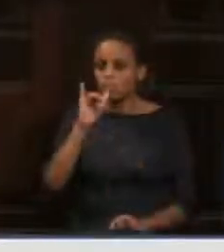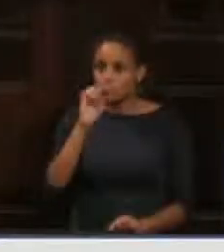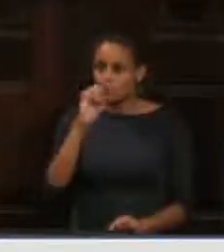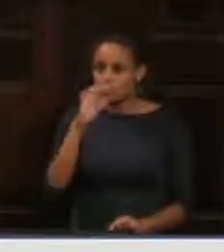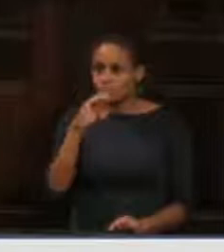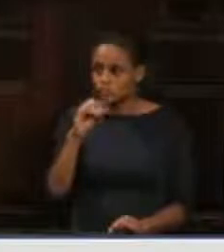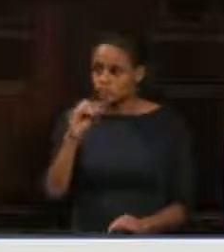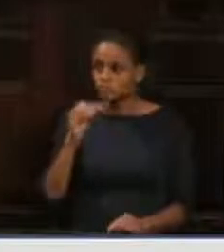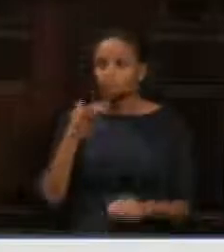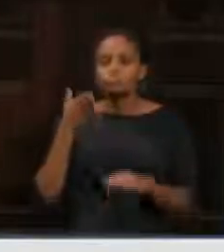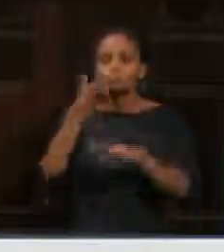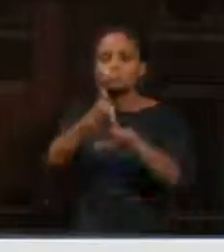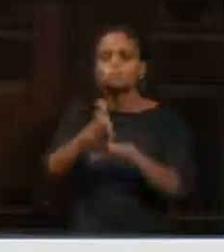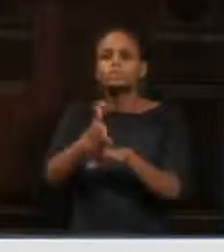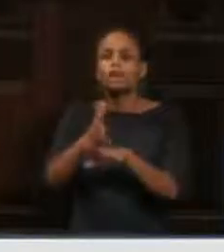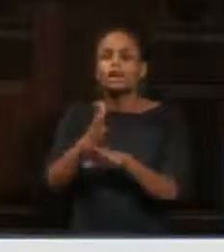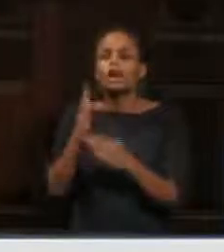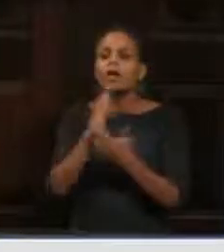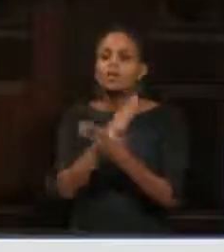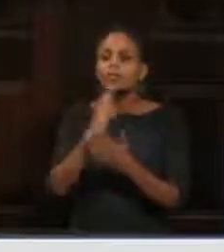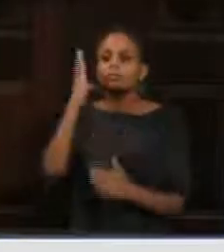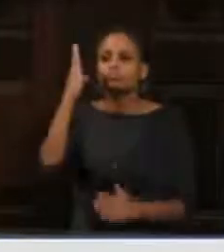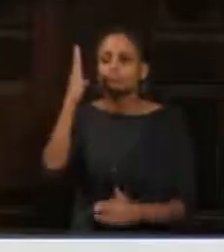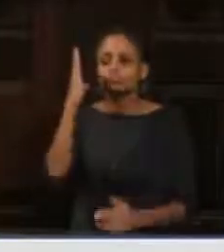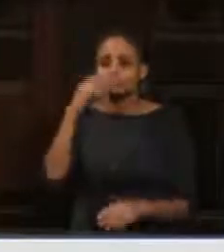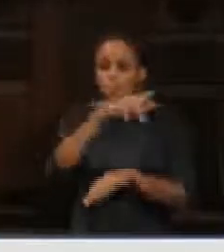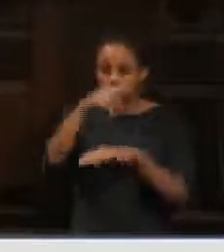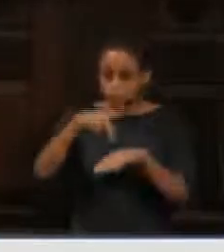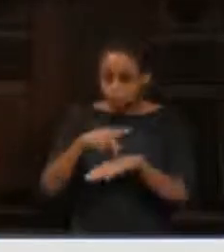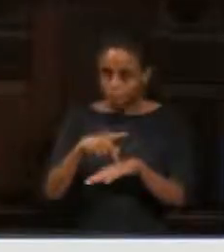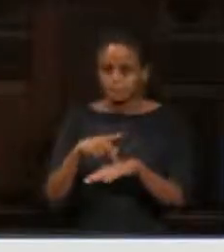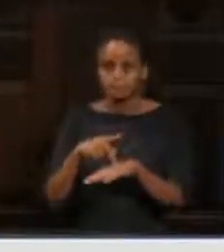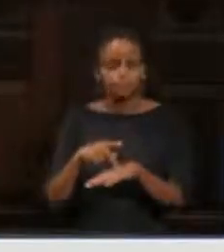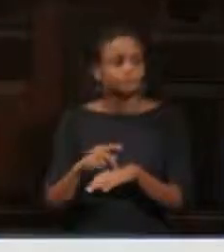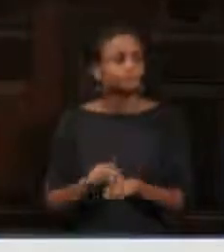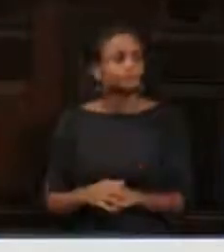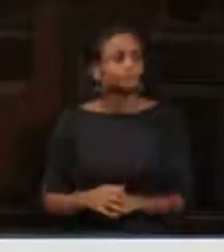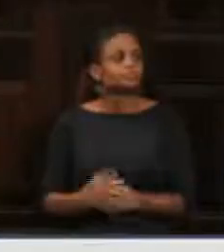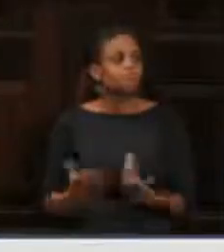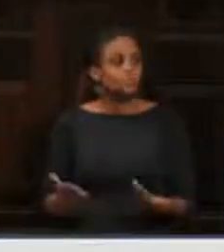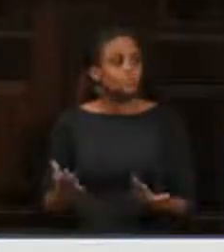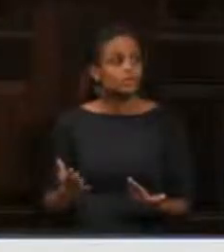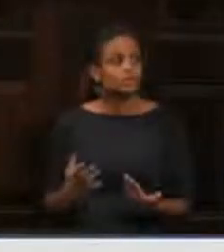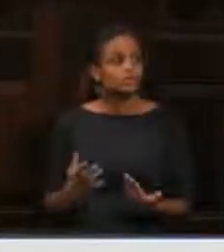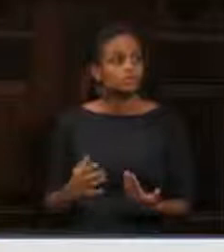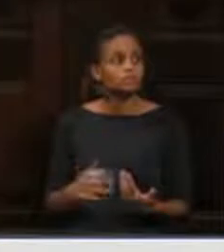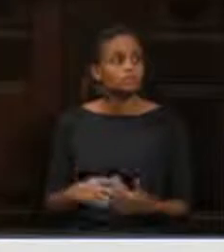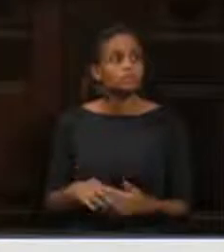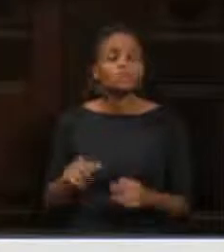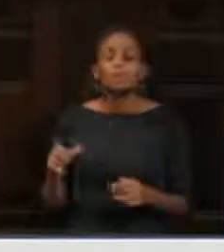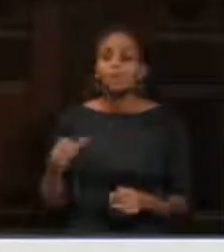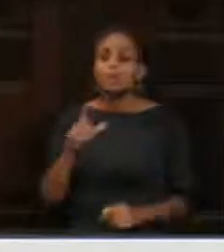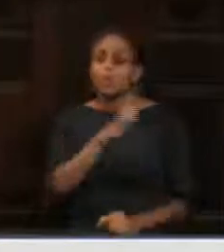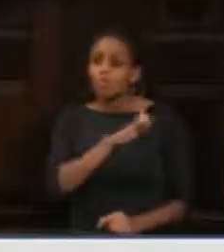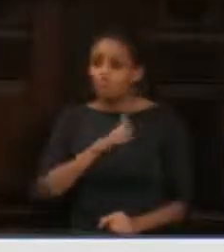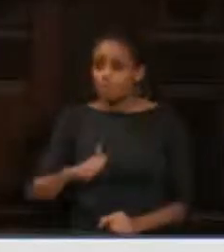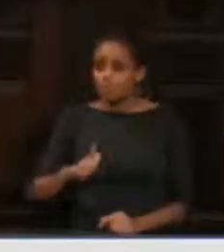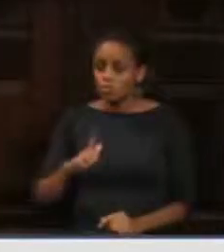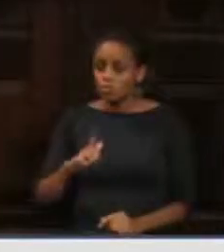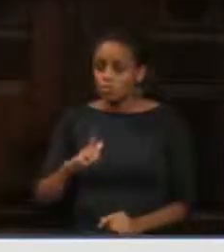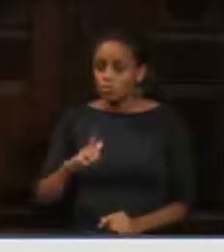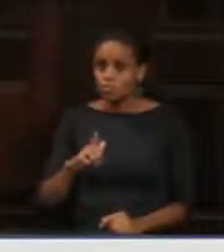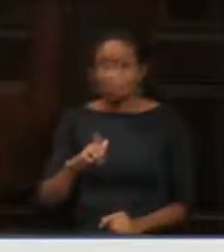Infelizmente, o deputado eleito aqui pelo Rio de Janeiro, Marcelo Freixo, anunciou que a bancada federal do PSOL vai